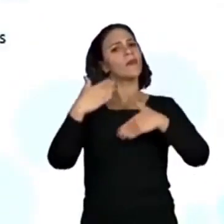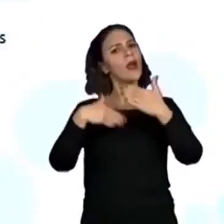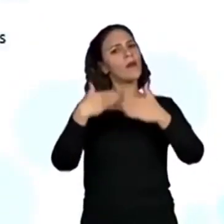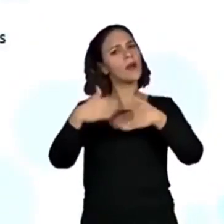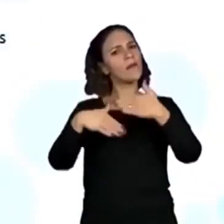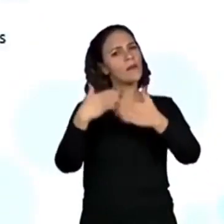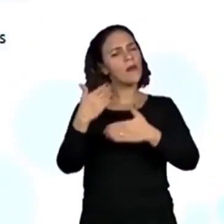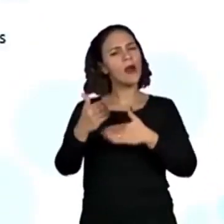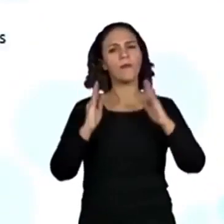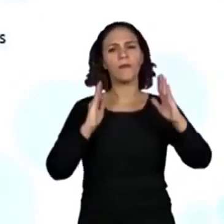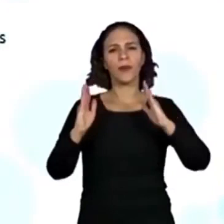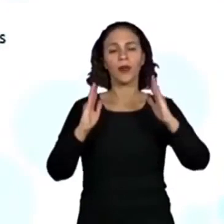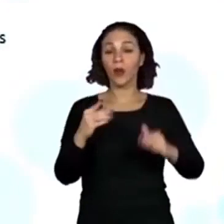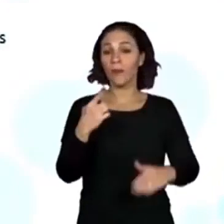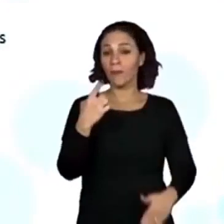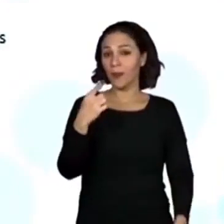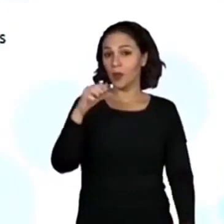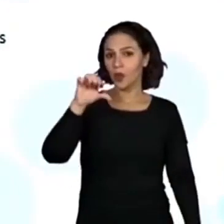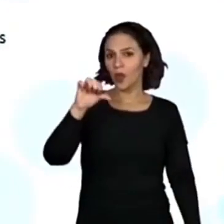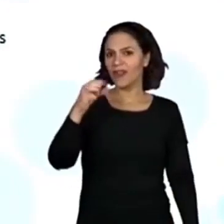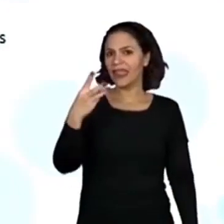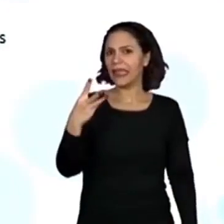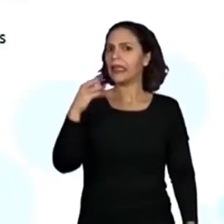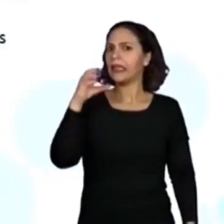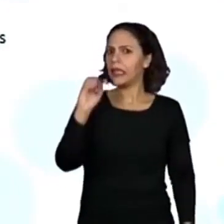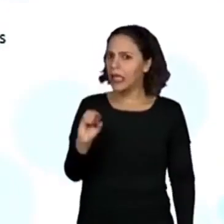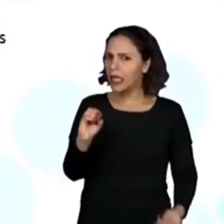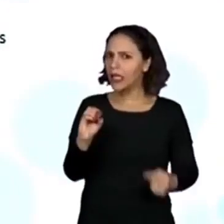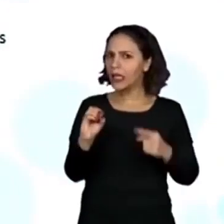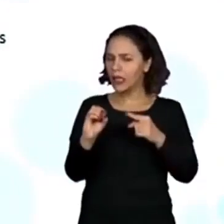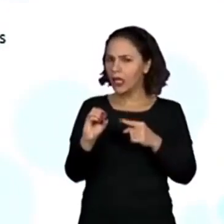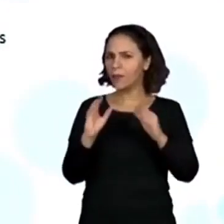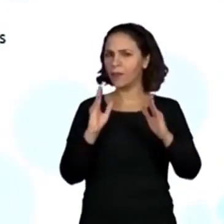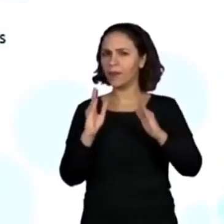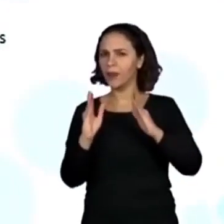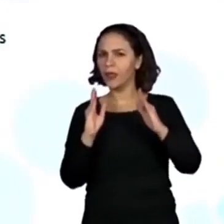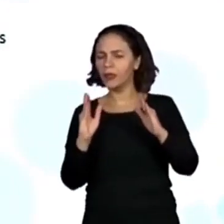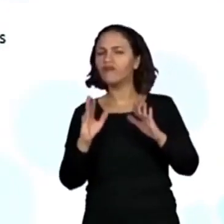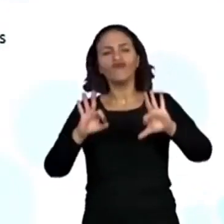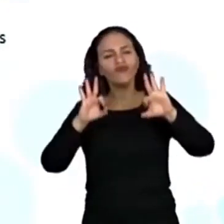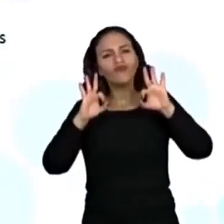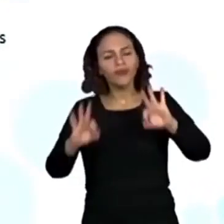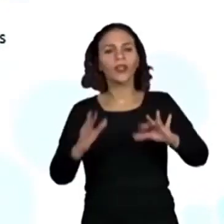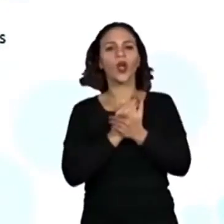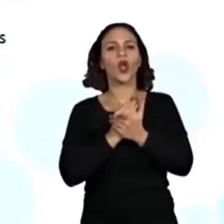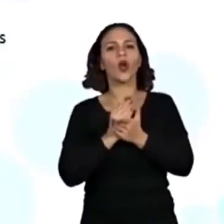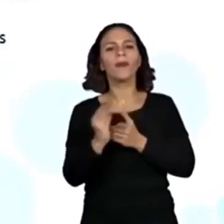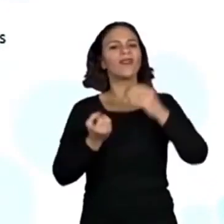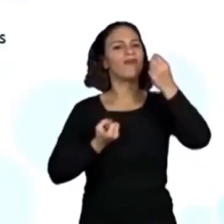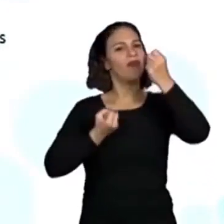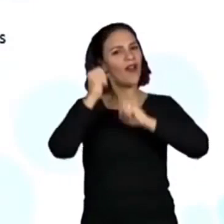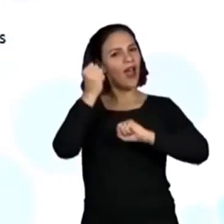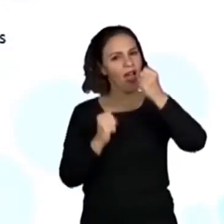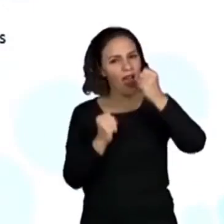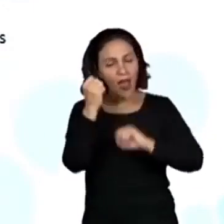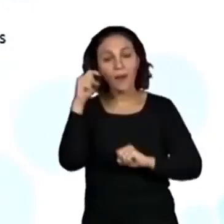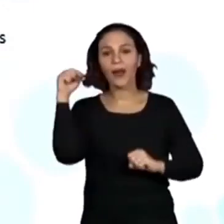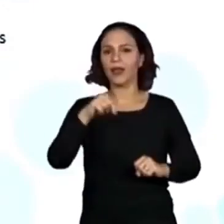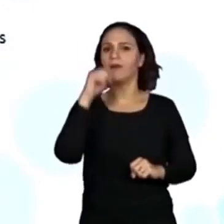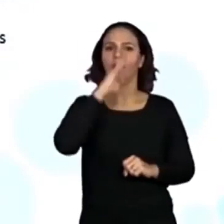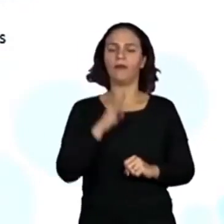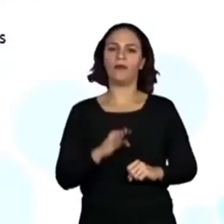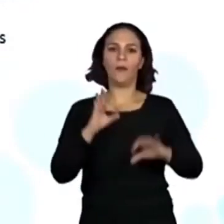de 1930, que começa, assim, uma atividade industrial aqui no